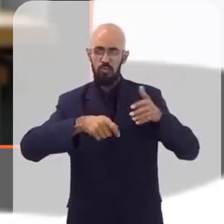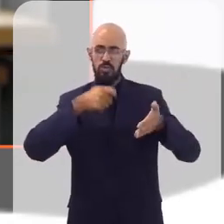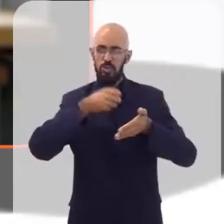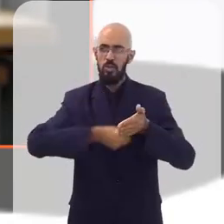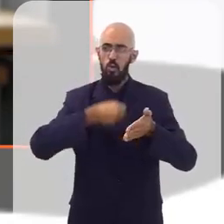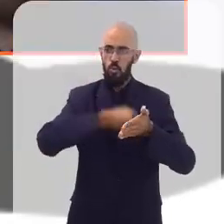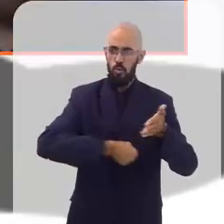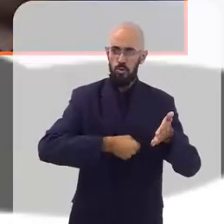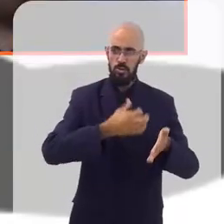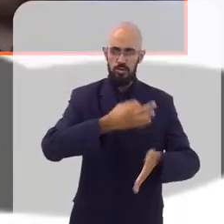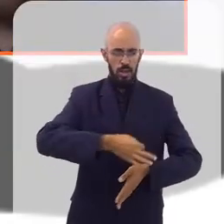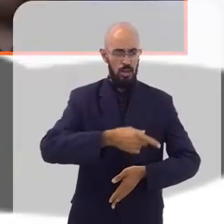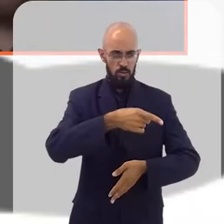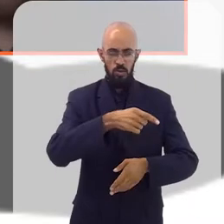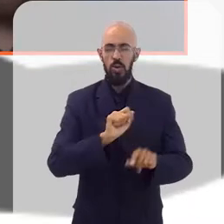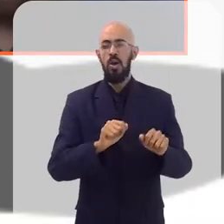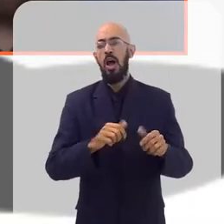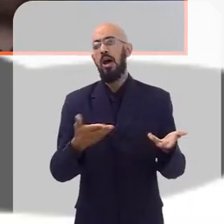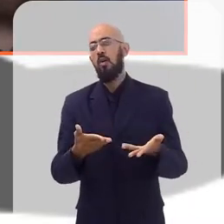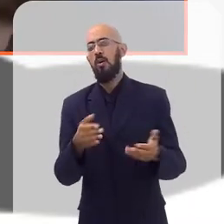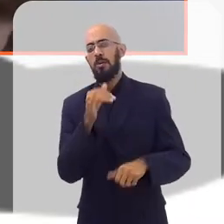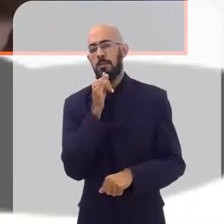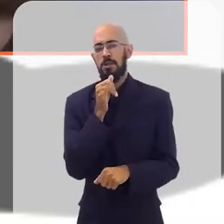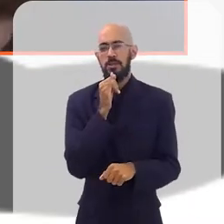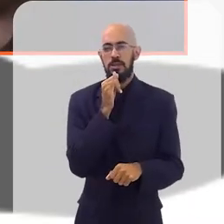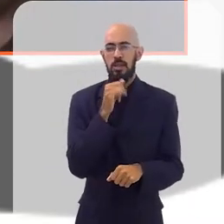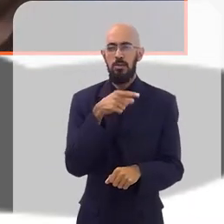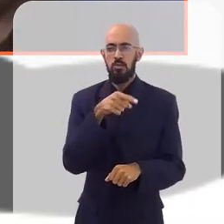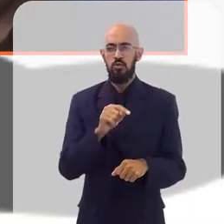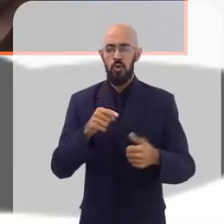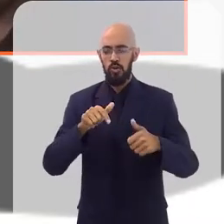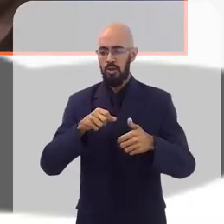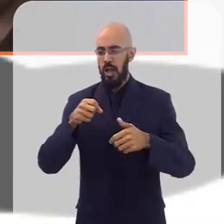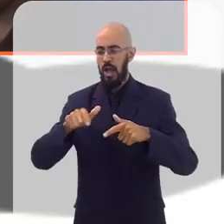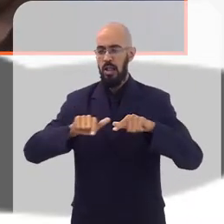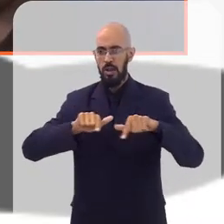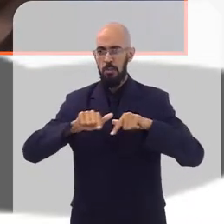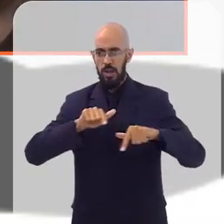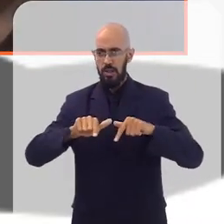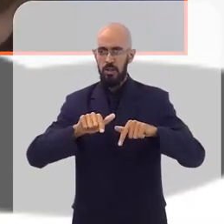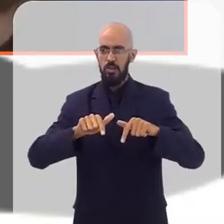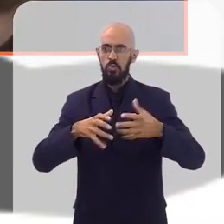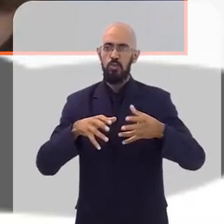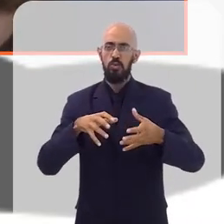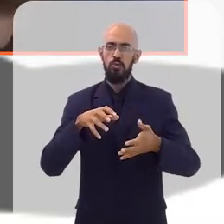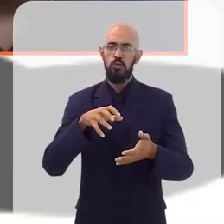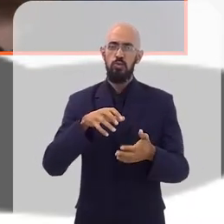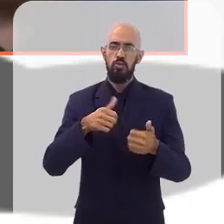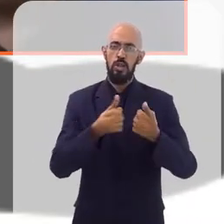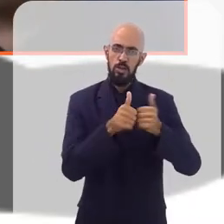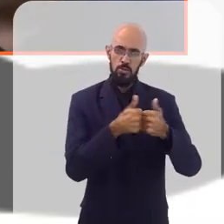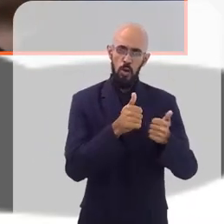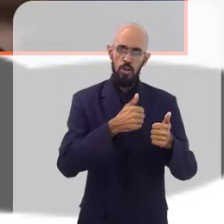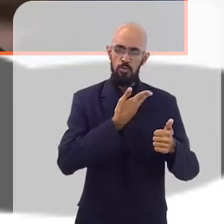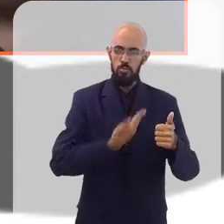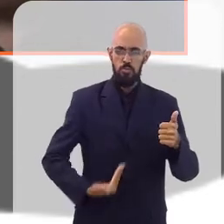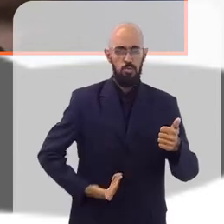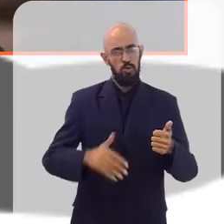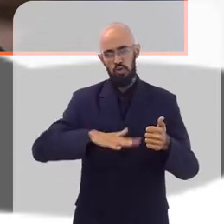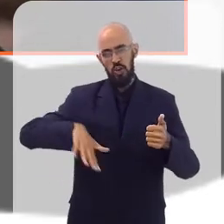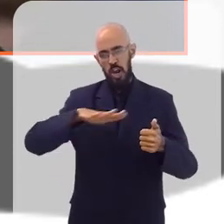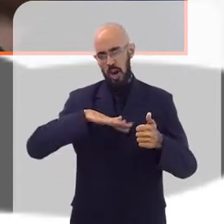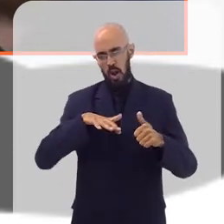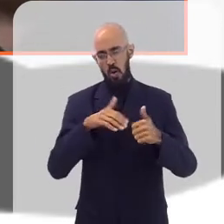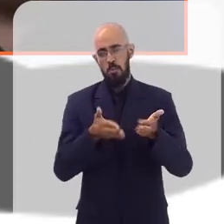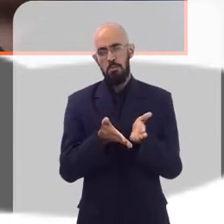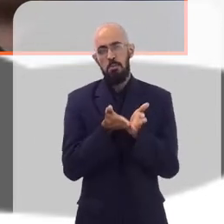comissão que estou presídio Por exemplo agora o sol está atuando nos grandes terminais como de barcos trem a patroa se preocupando